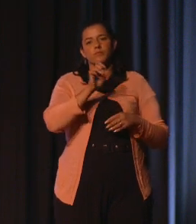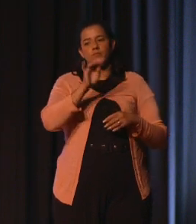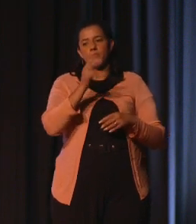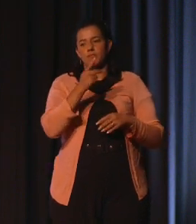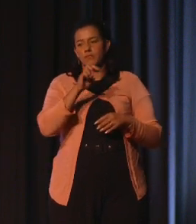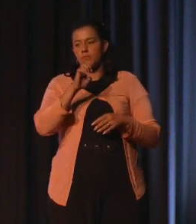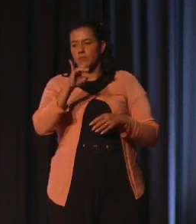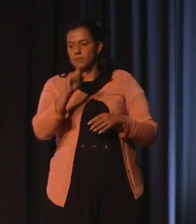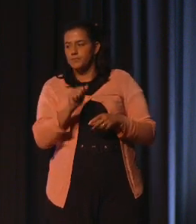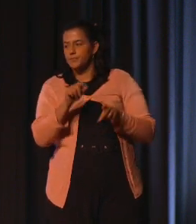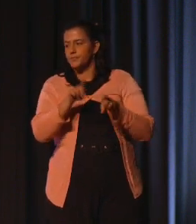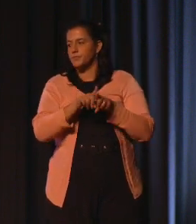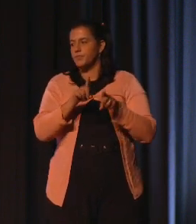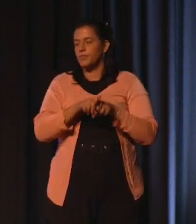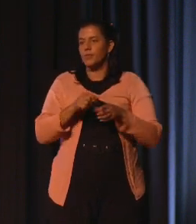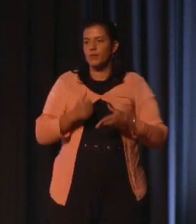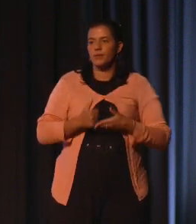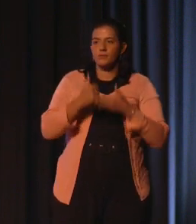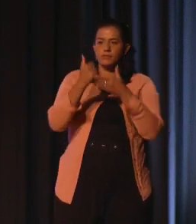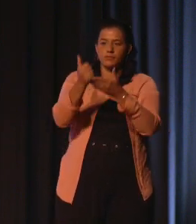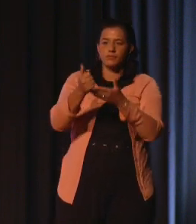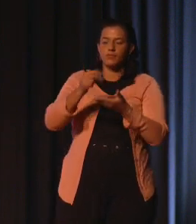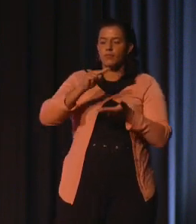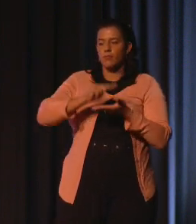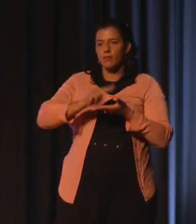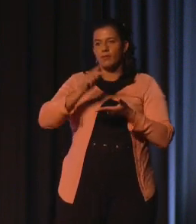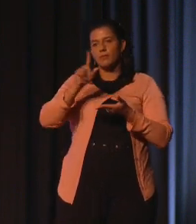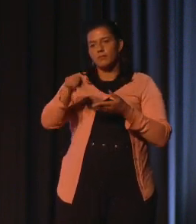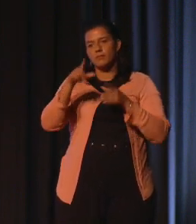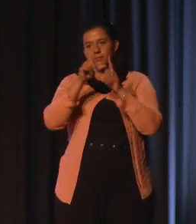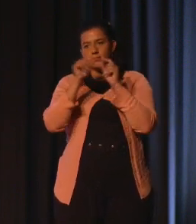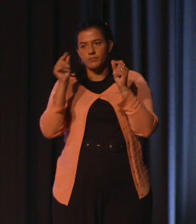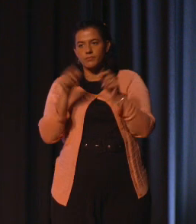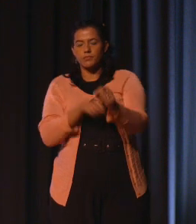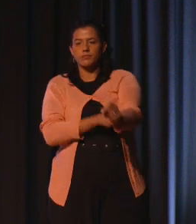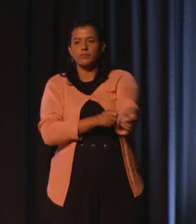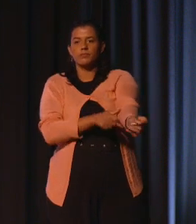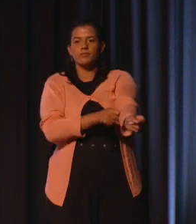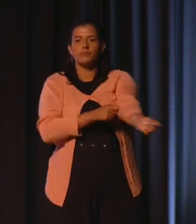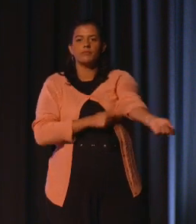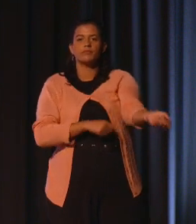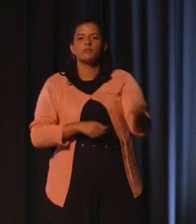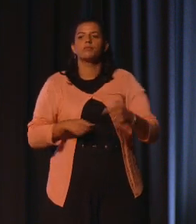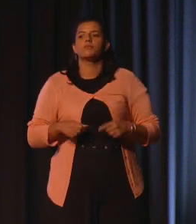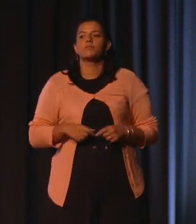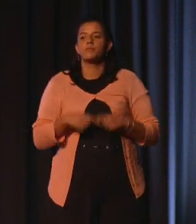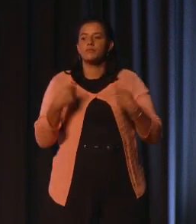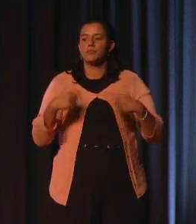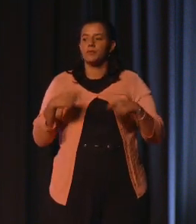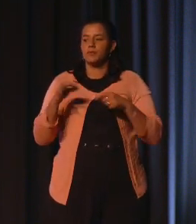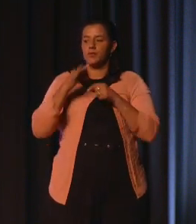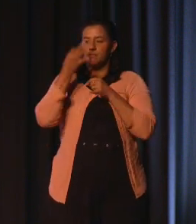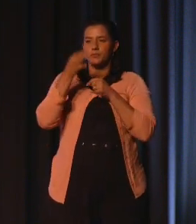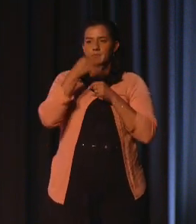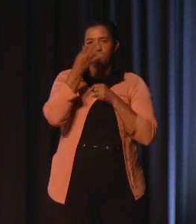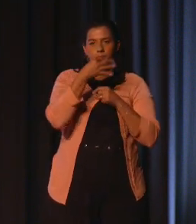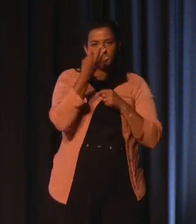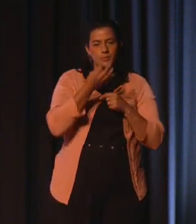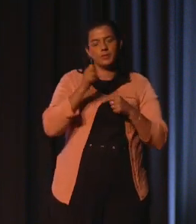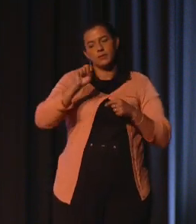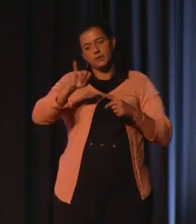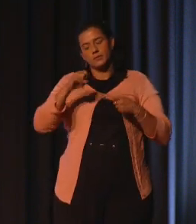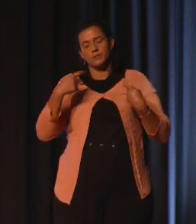ou vai para a unidade de saúde que ele é referenciado, um hemocentro, fazer o curativo, né, se